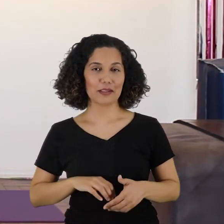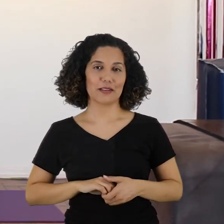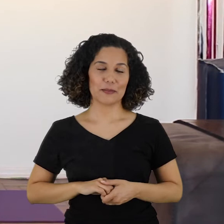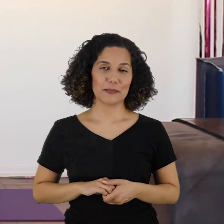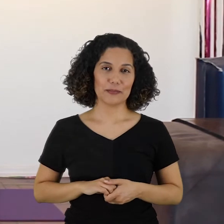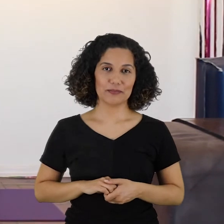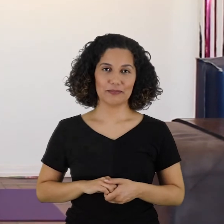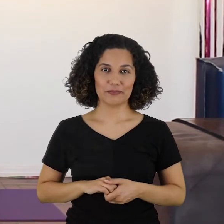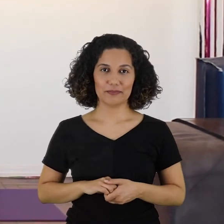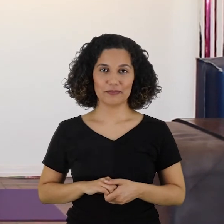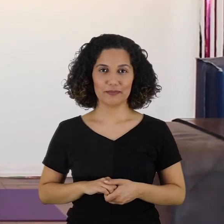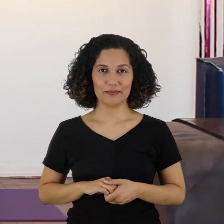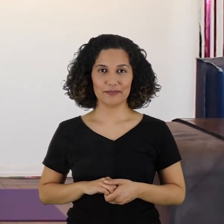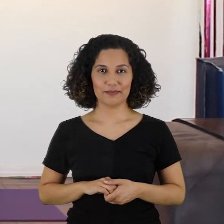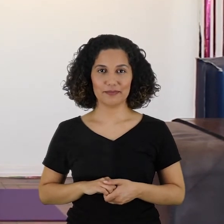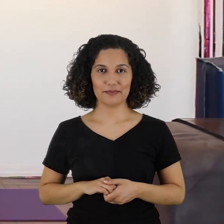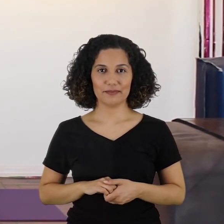bem.